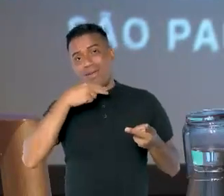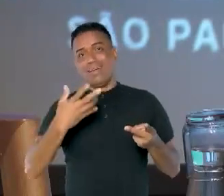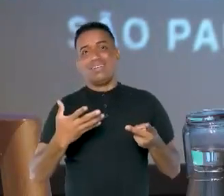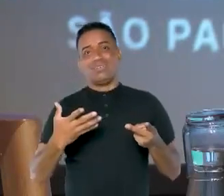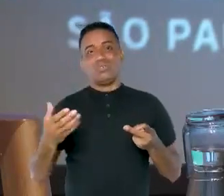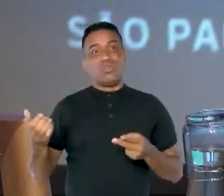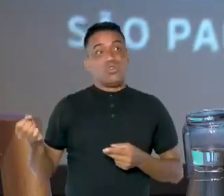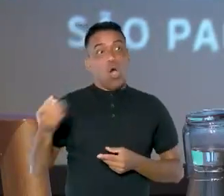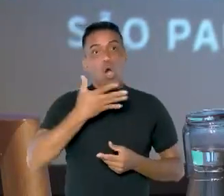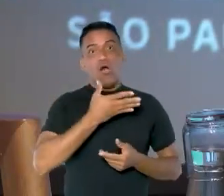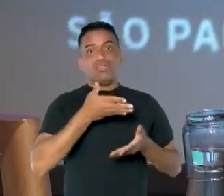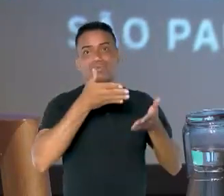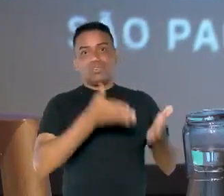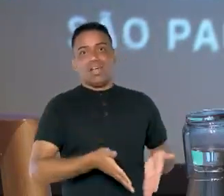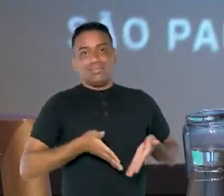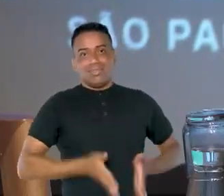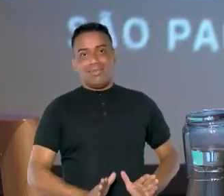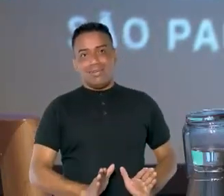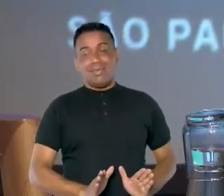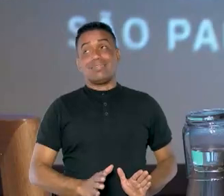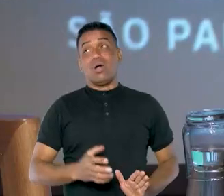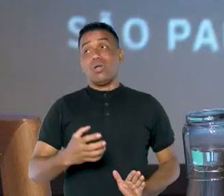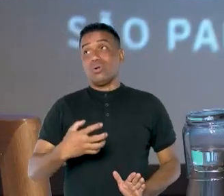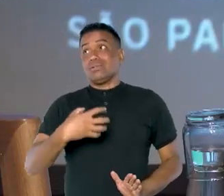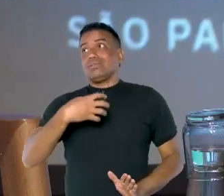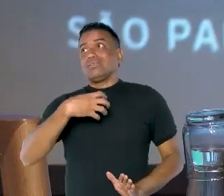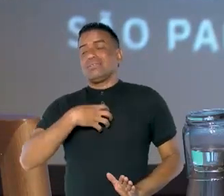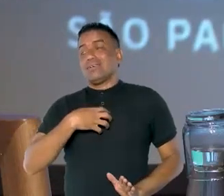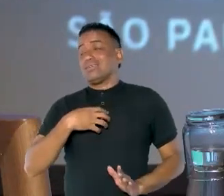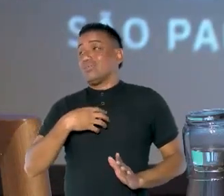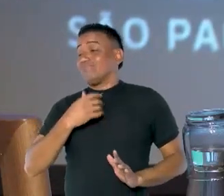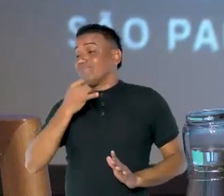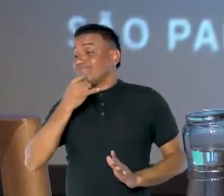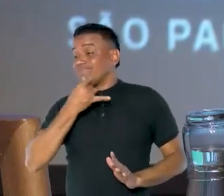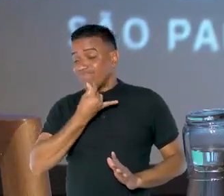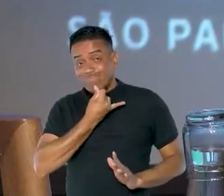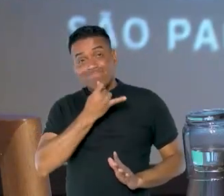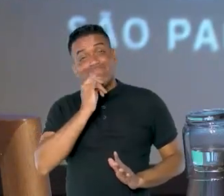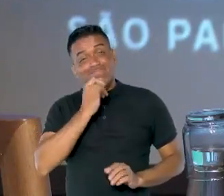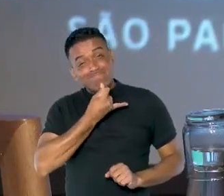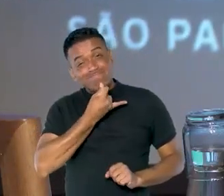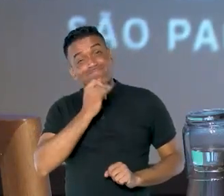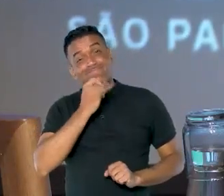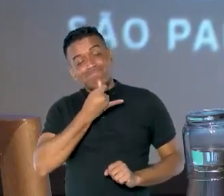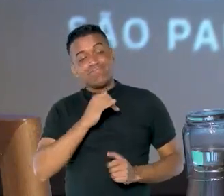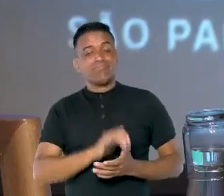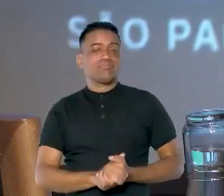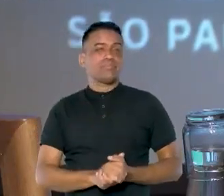tenho uma sensação de frustração, porque desde